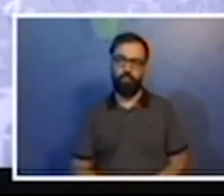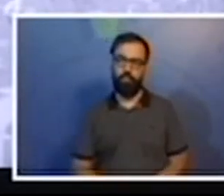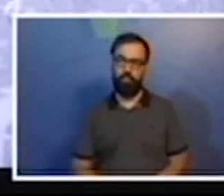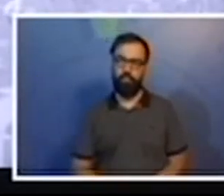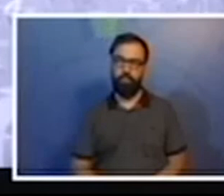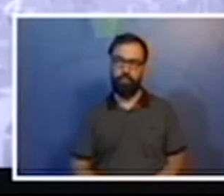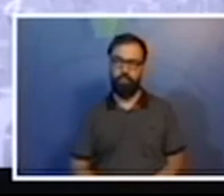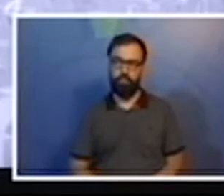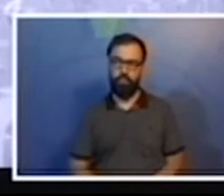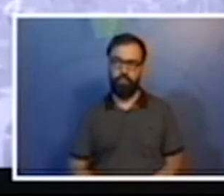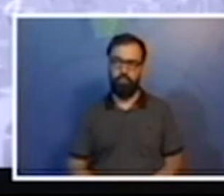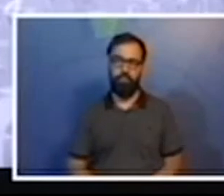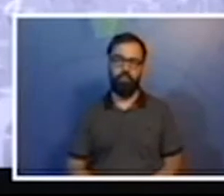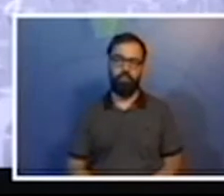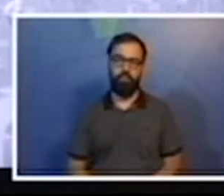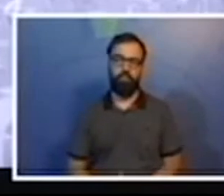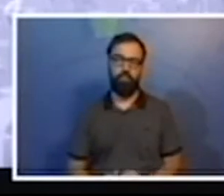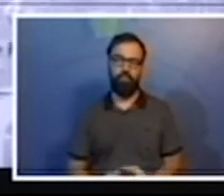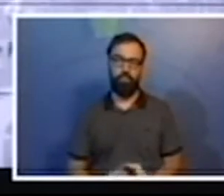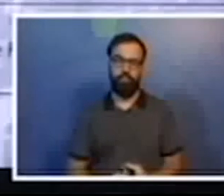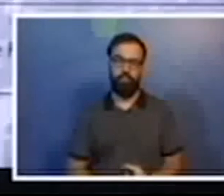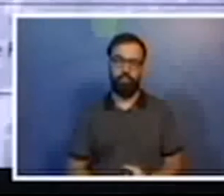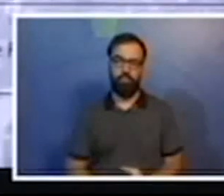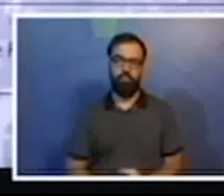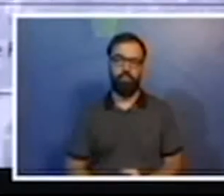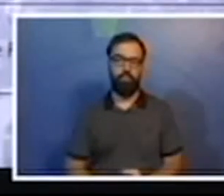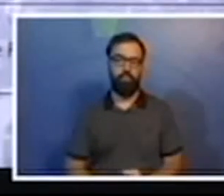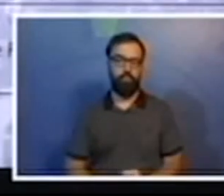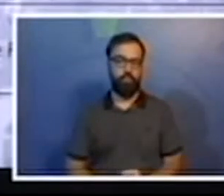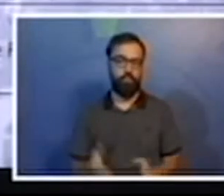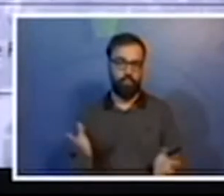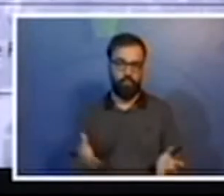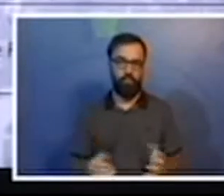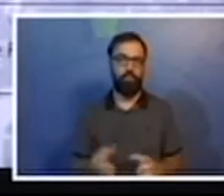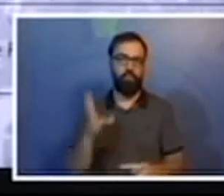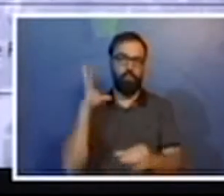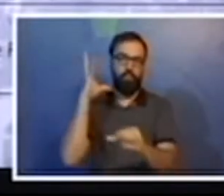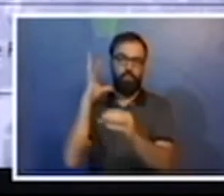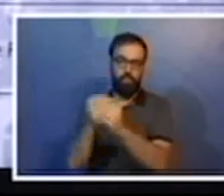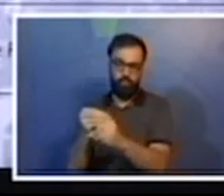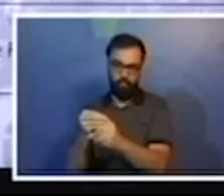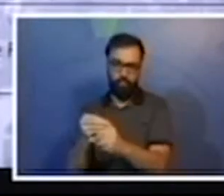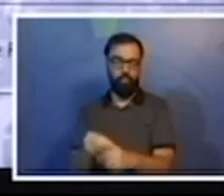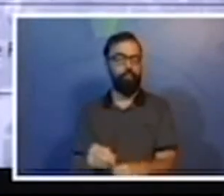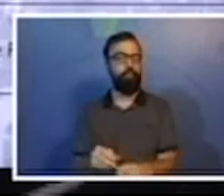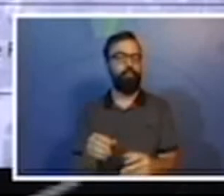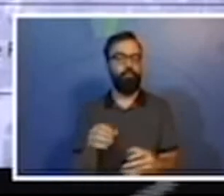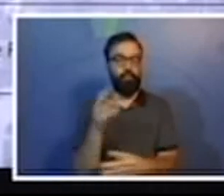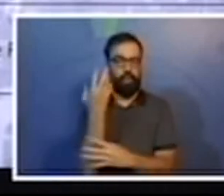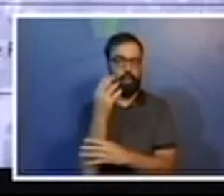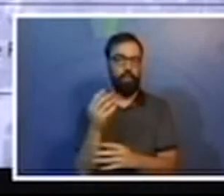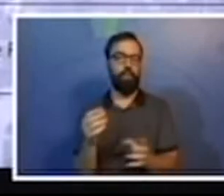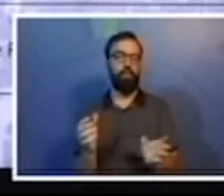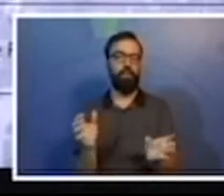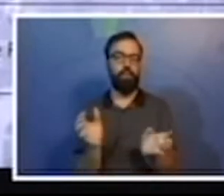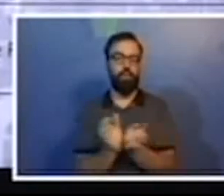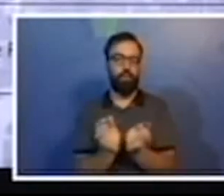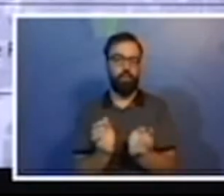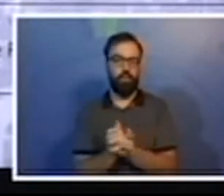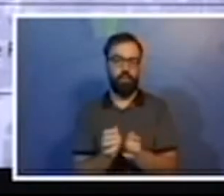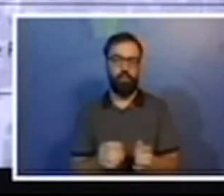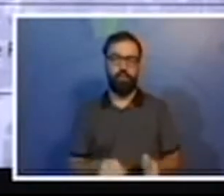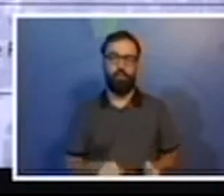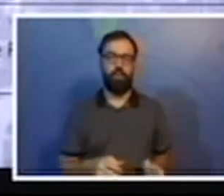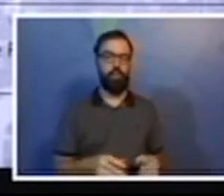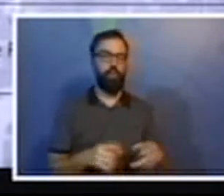para poder se nutrir se super e agora um resumo do reino vegetal dos quatro principais dos